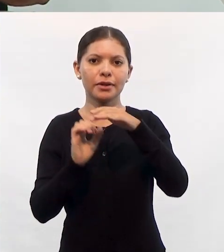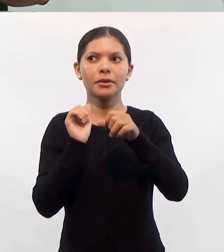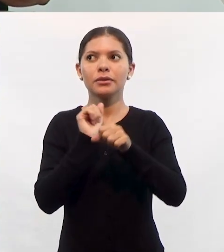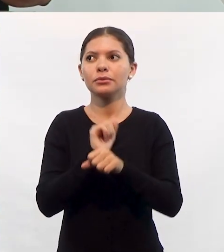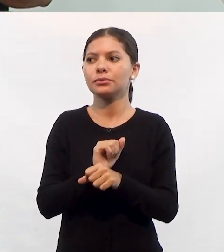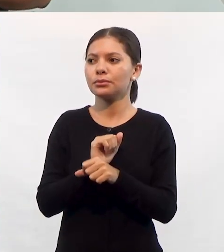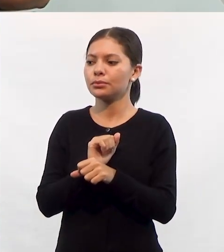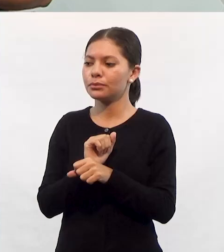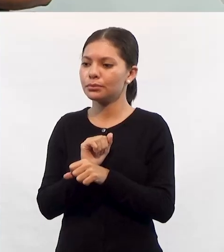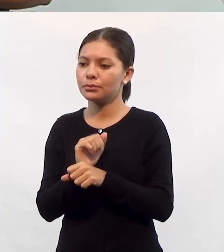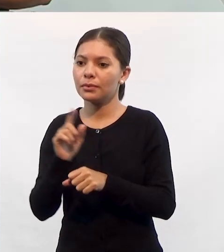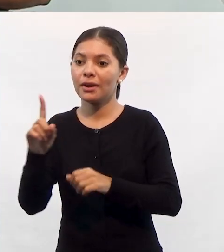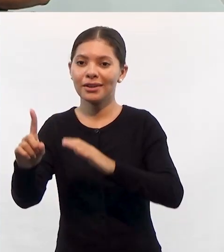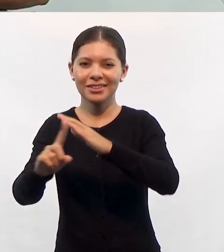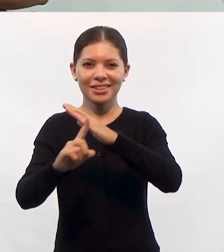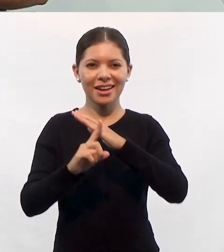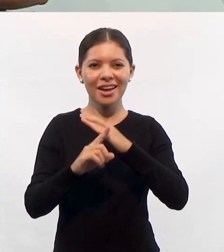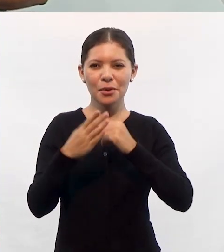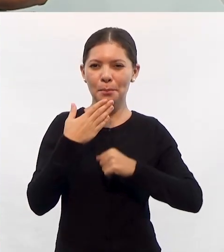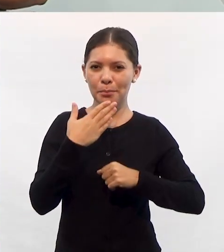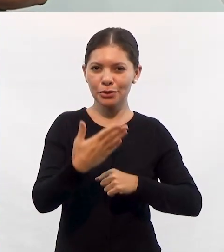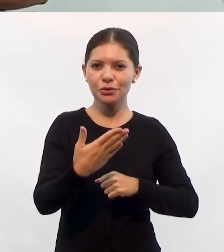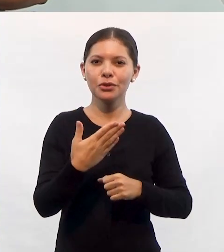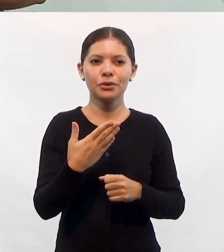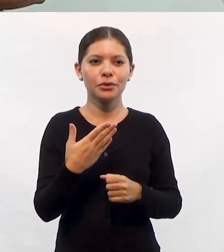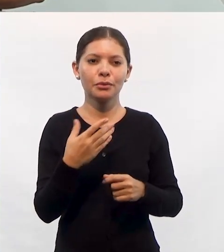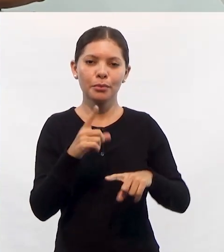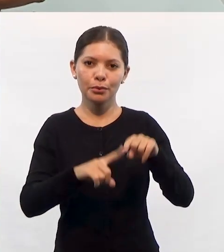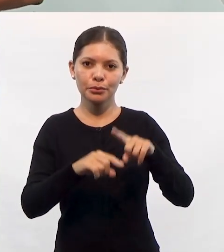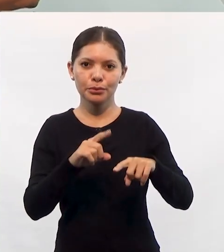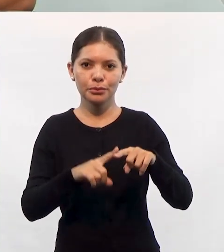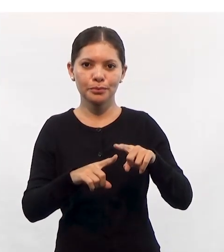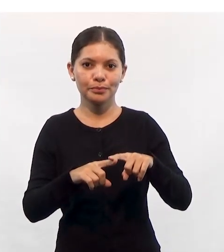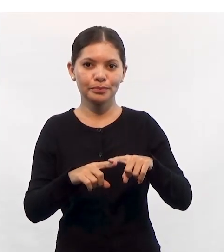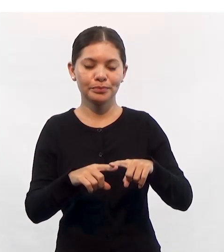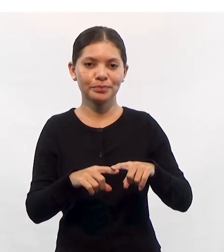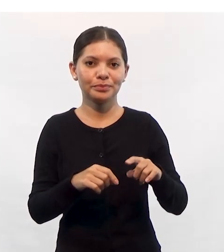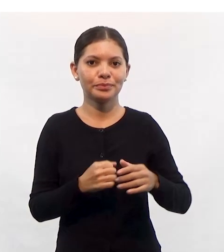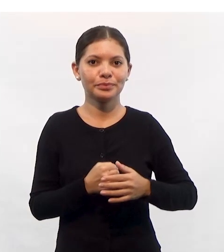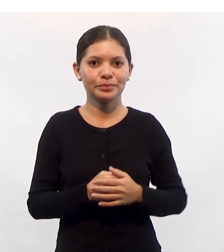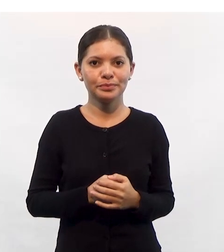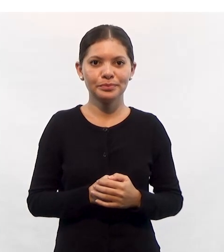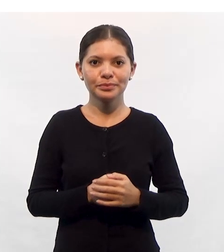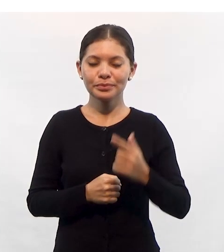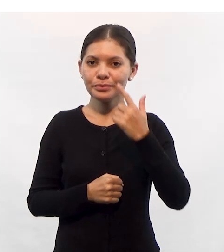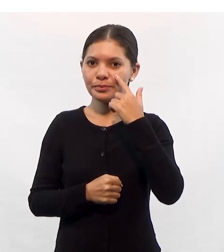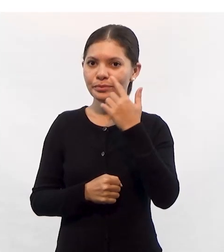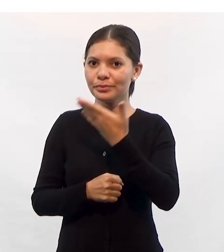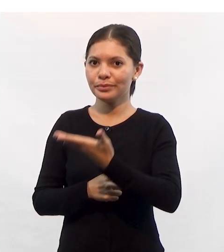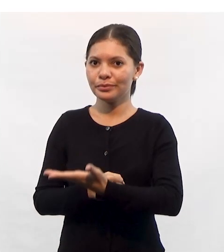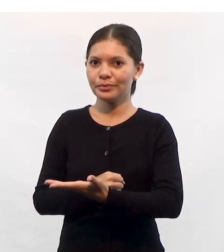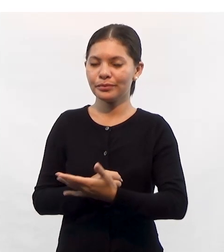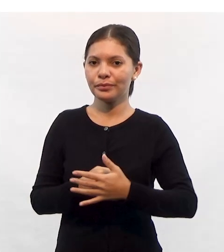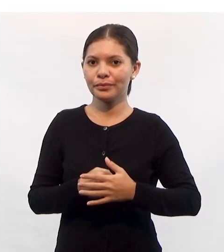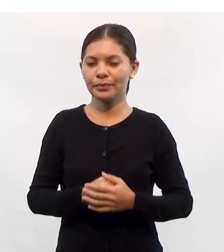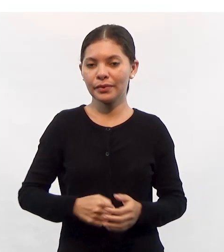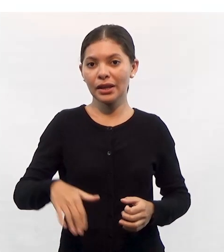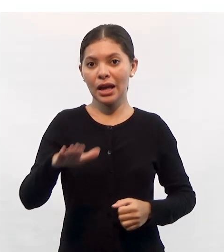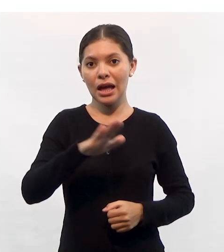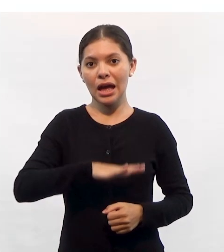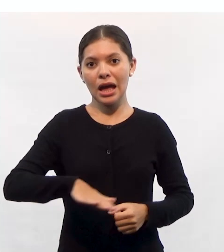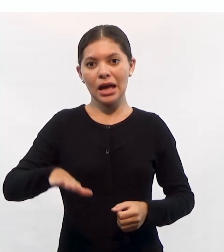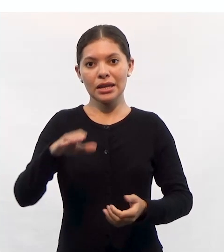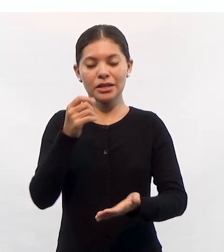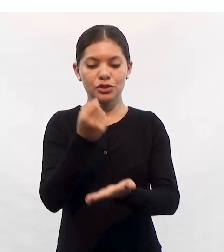demanda de produto para ele iniciar a produção tem um relacionamento tão bem como a área de compras